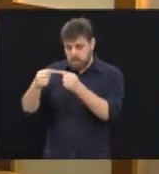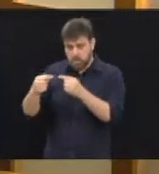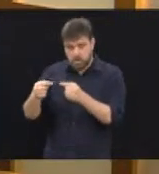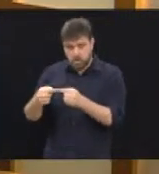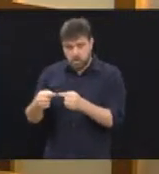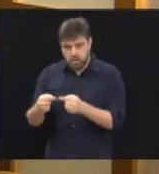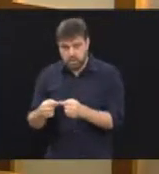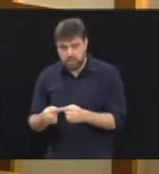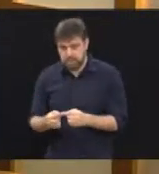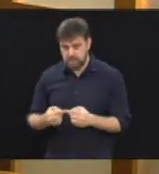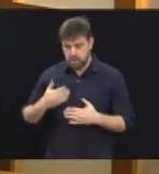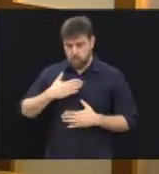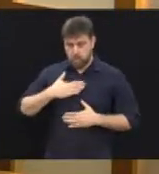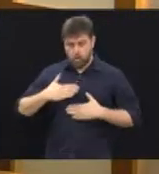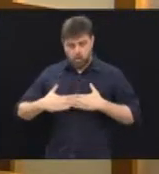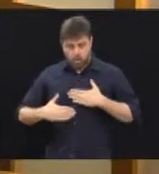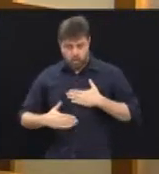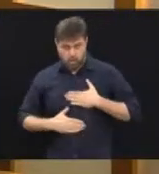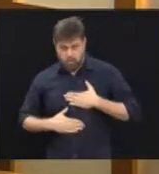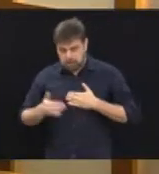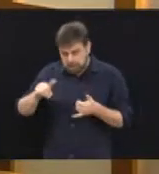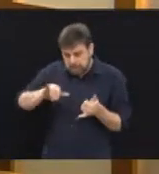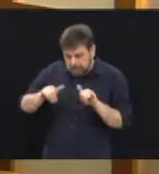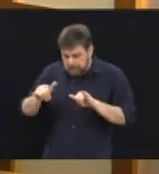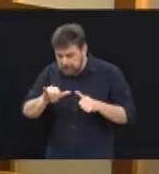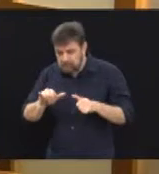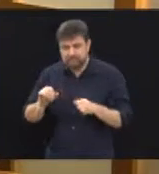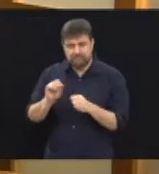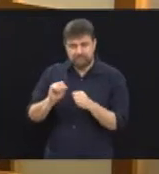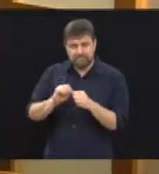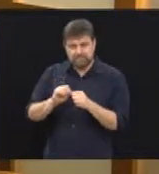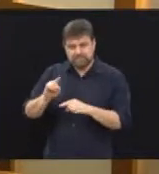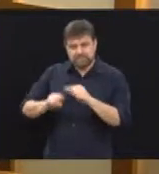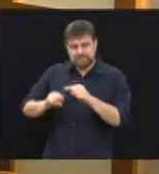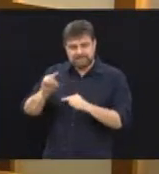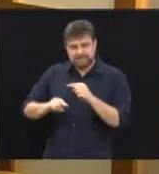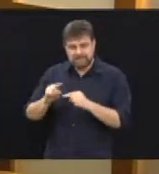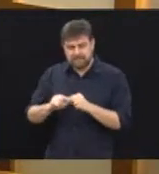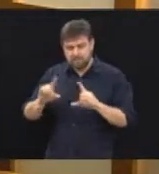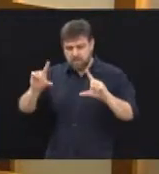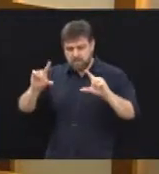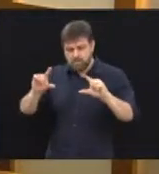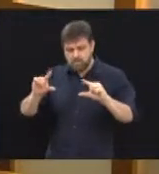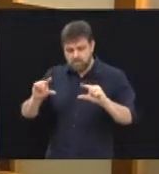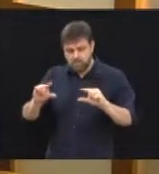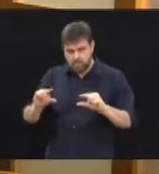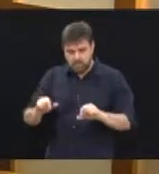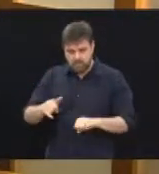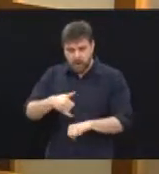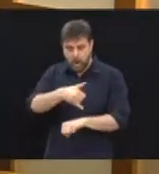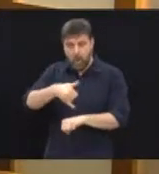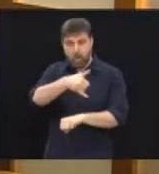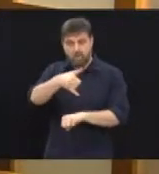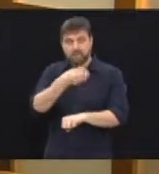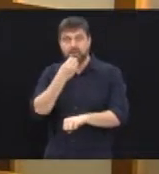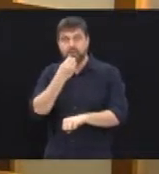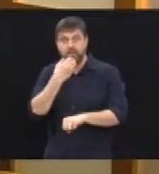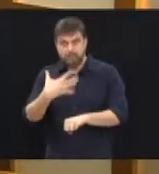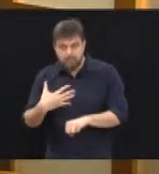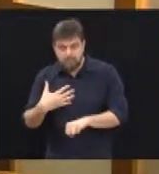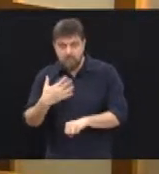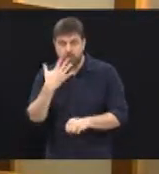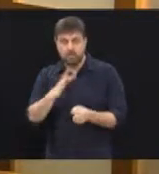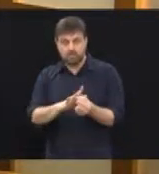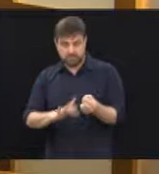parte bioquímica do organismo, por exemplo, diminui a concentração do HDL. HDL é um colesterol que tem